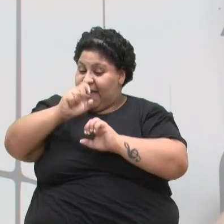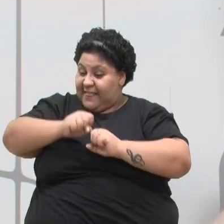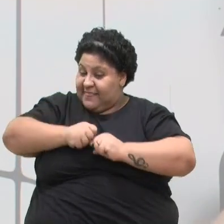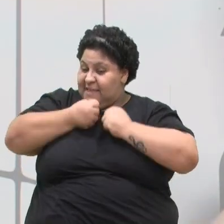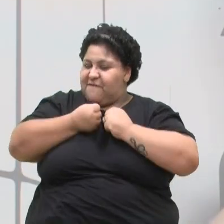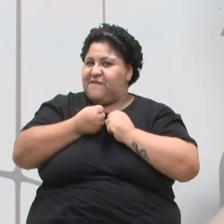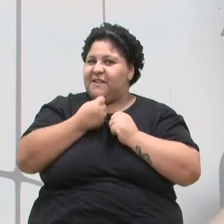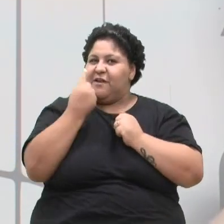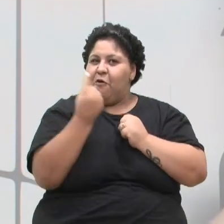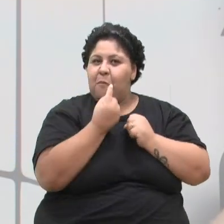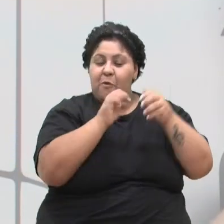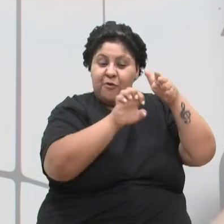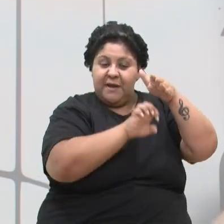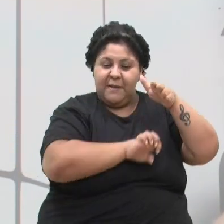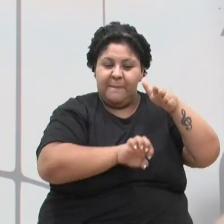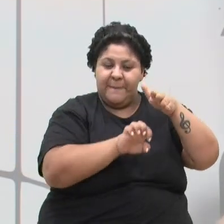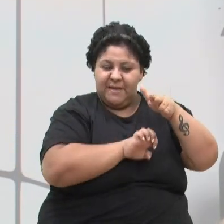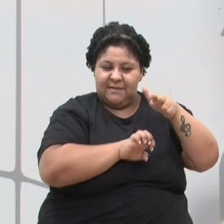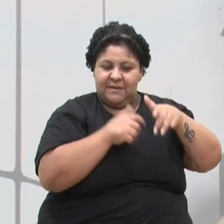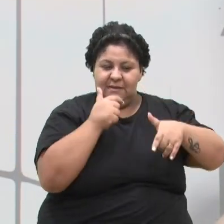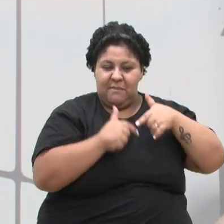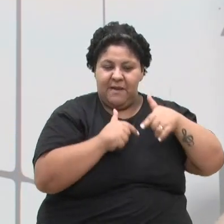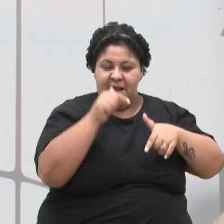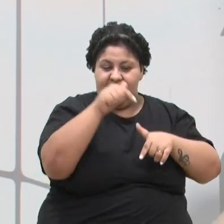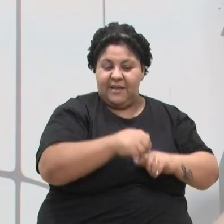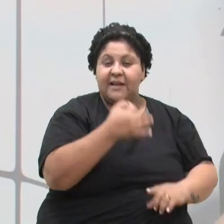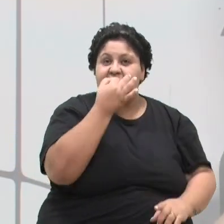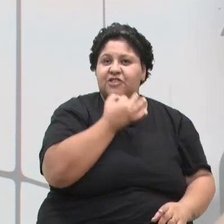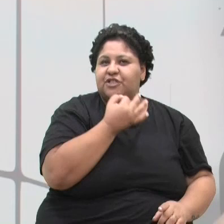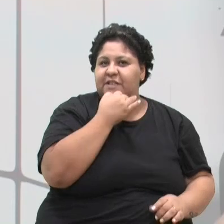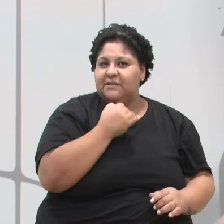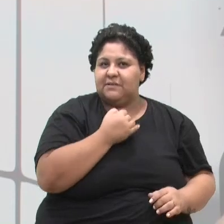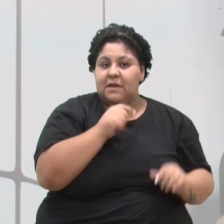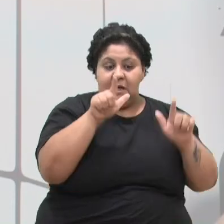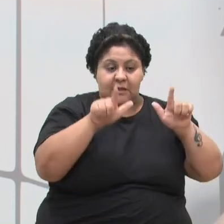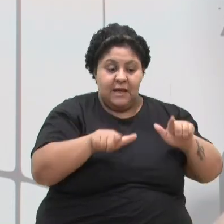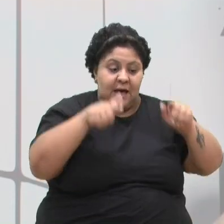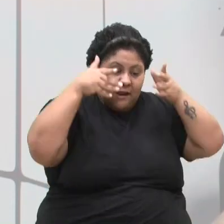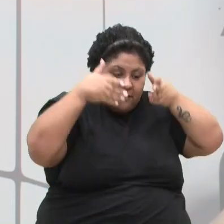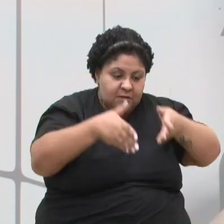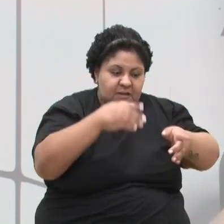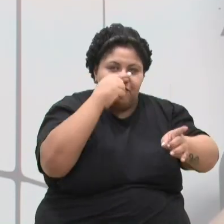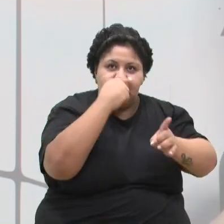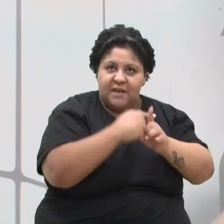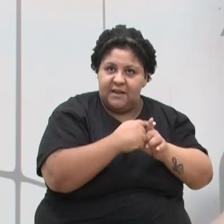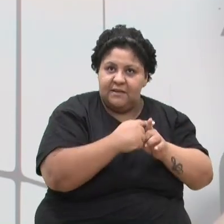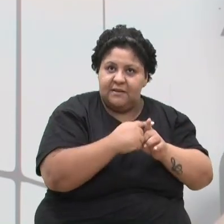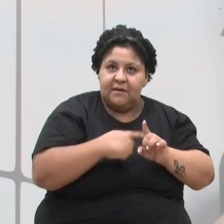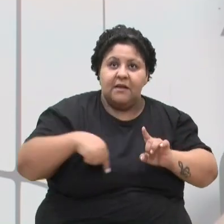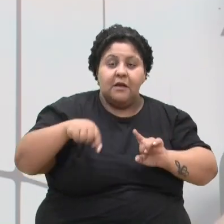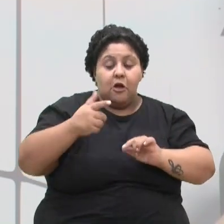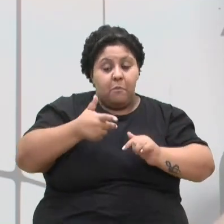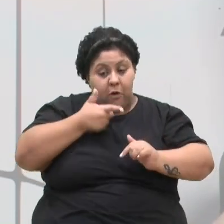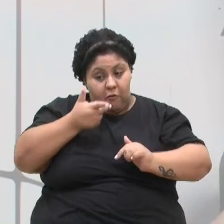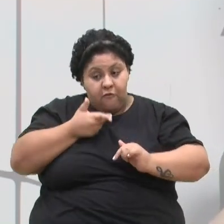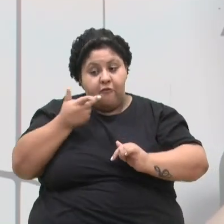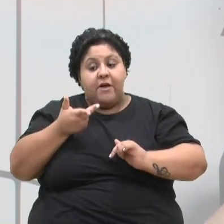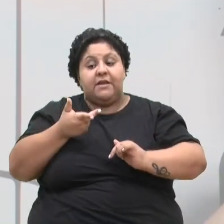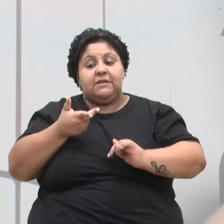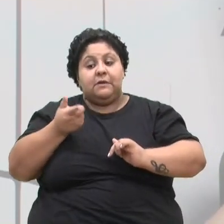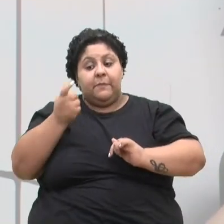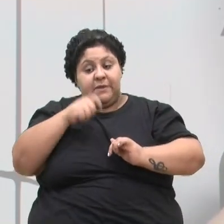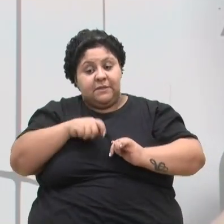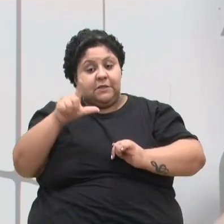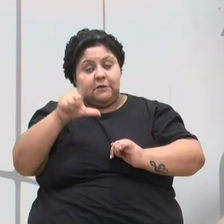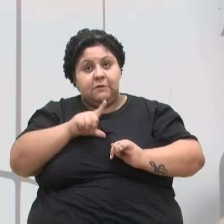a gente tem que trazer luzes, trazer mais conhecimentos, trazer um grande debate na sociedade, mas a gente tem que ter a responsabilidade e o cuidado